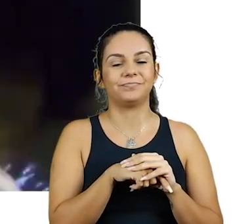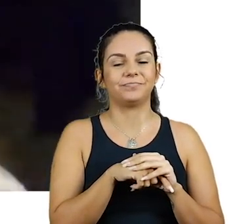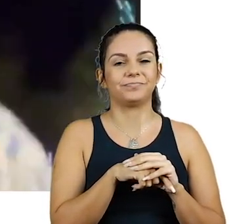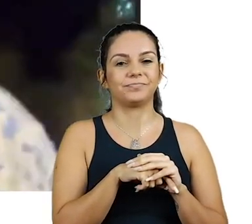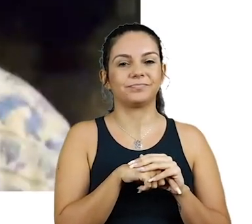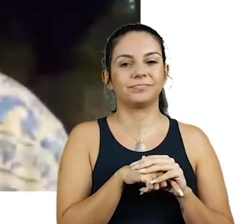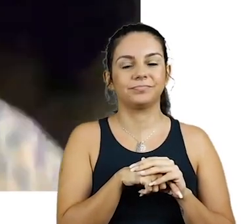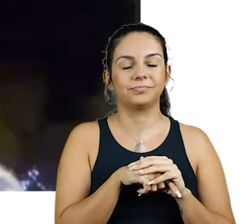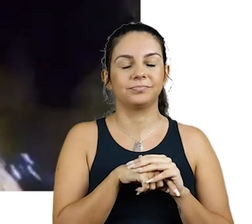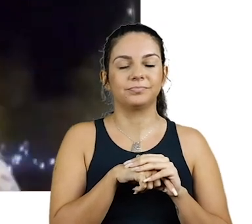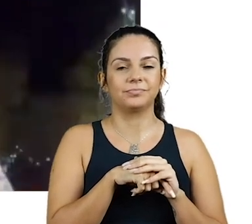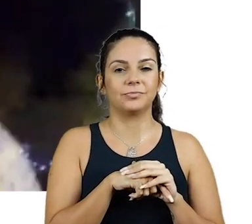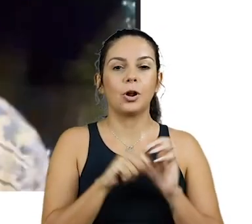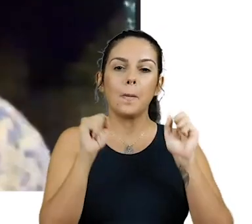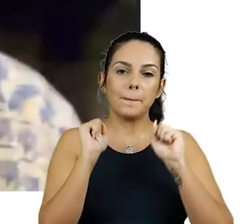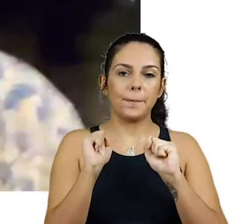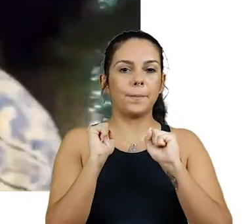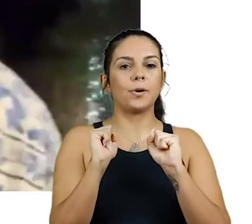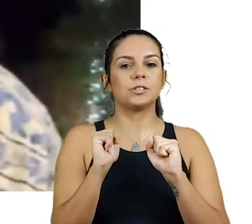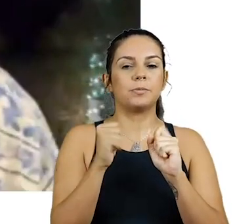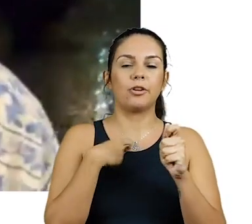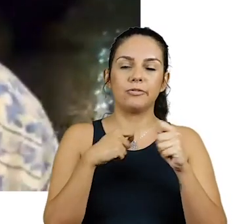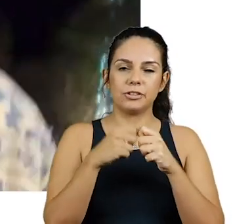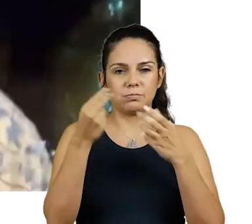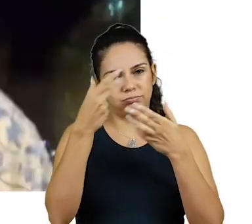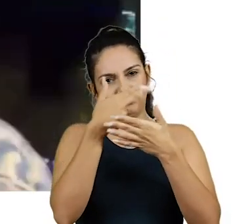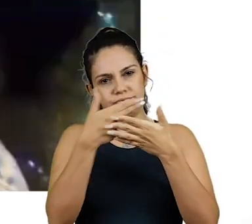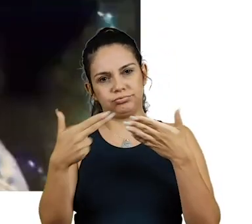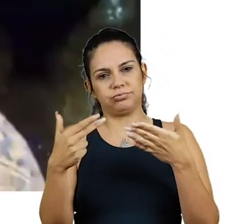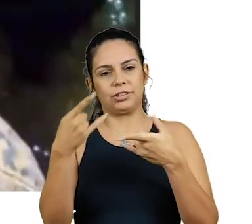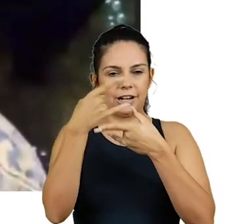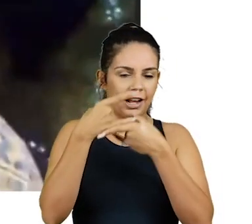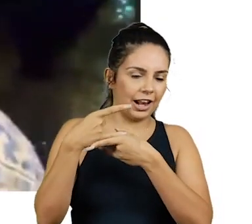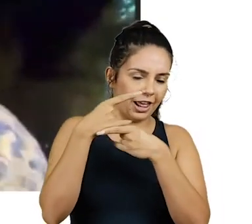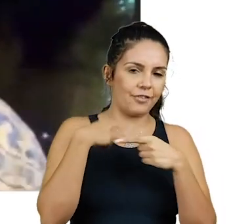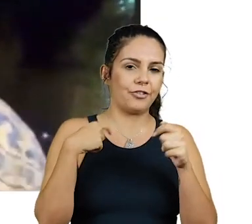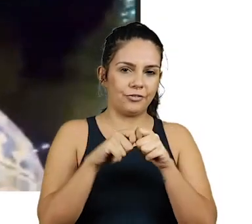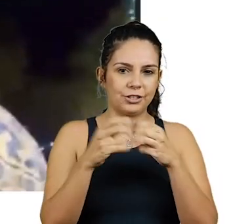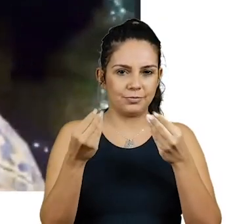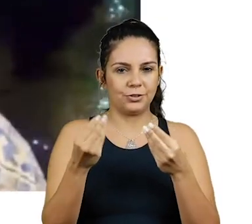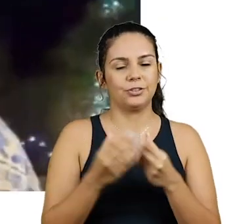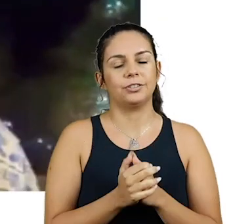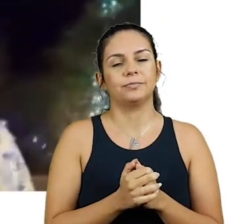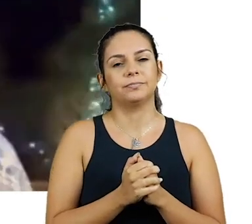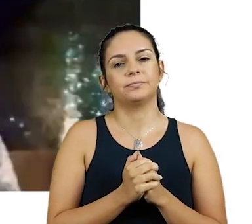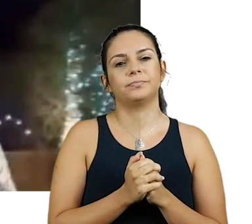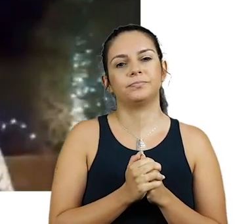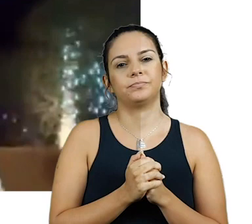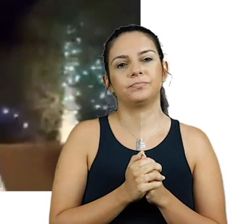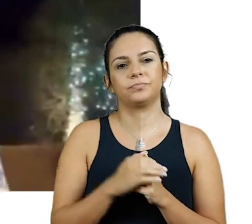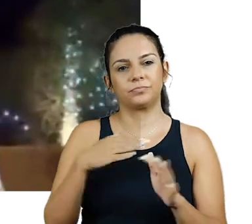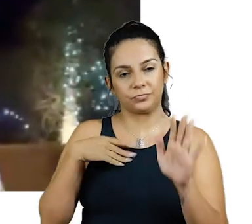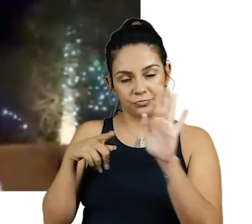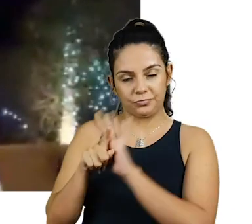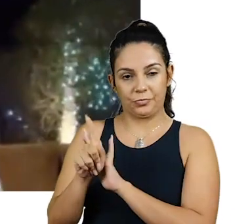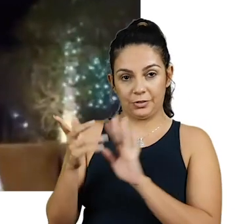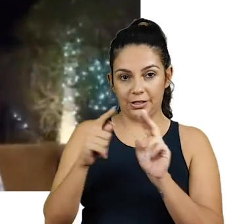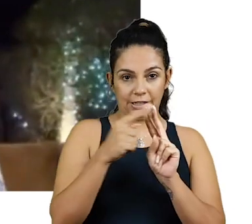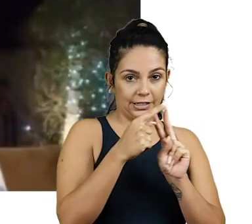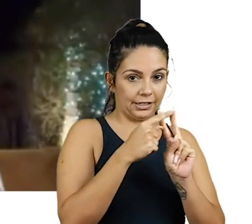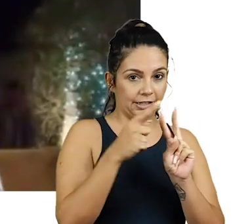eles partem de possibilidades. Eu fiz um monte de live, até live careta, live também, Zé, que era tal. Falando